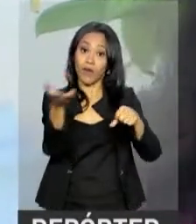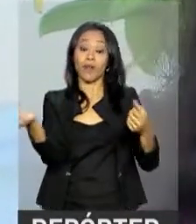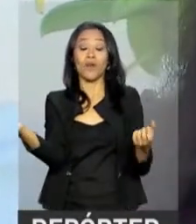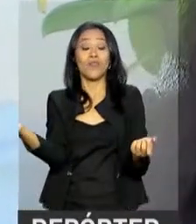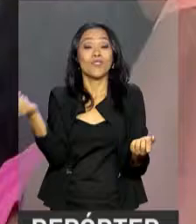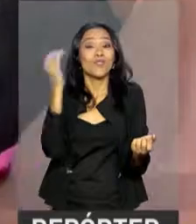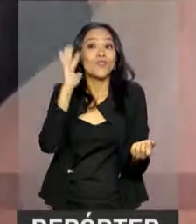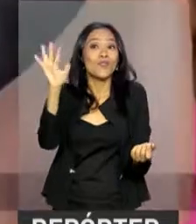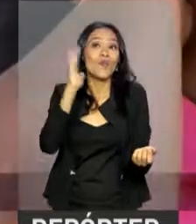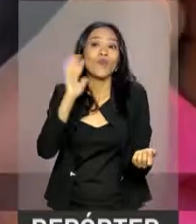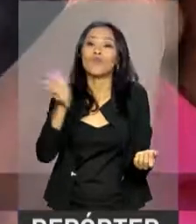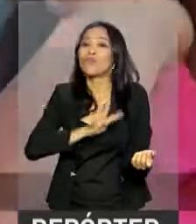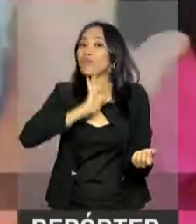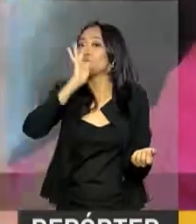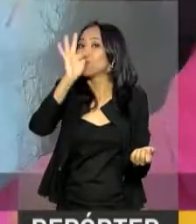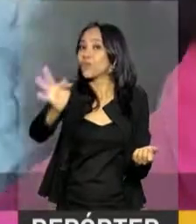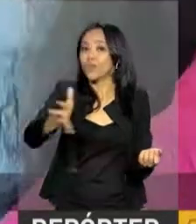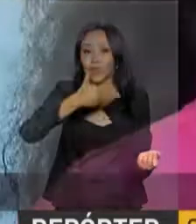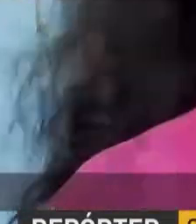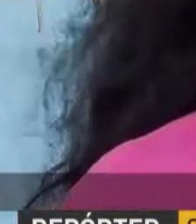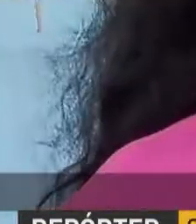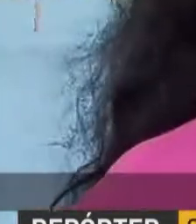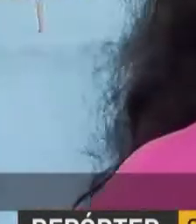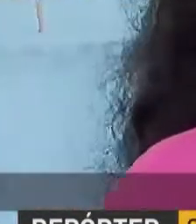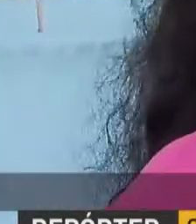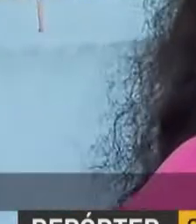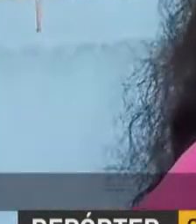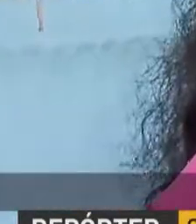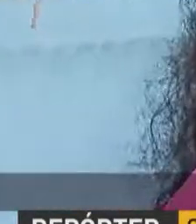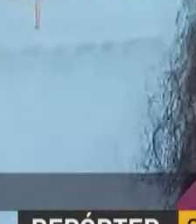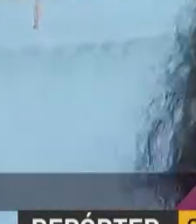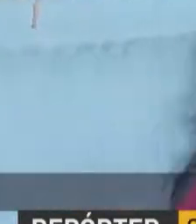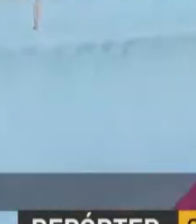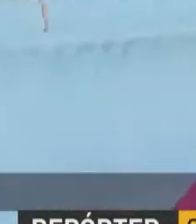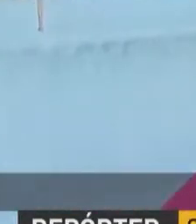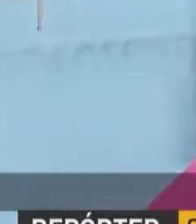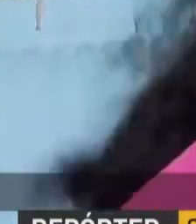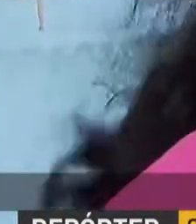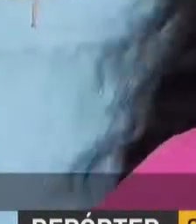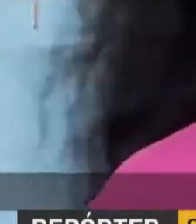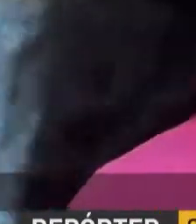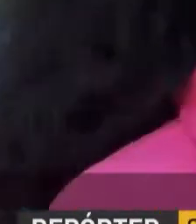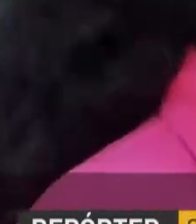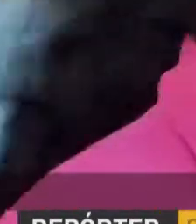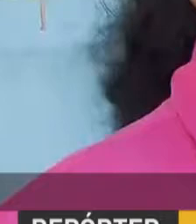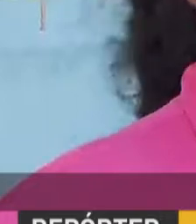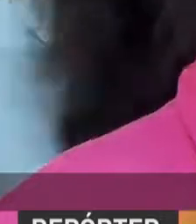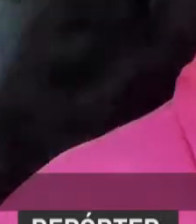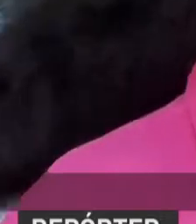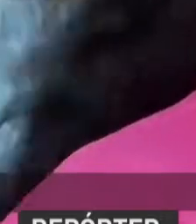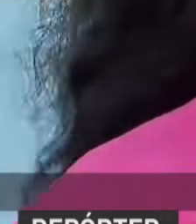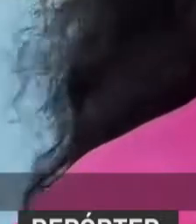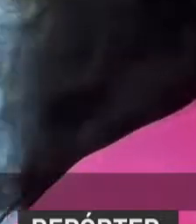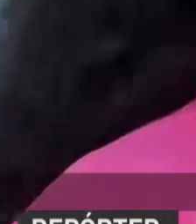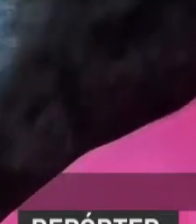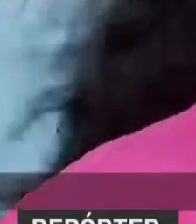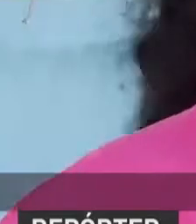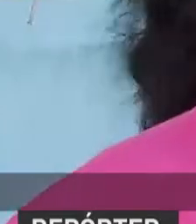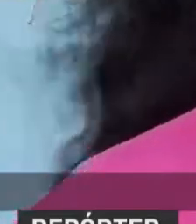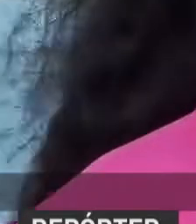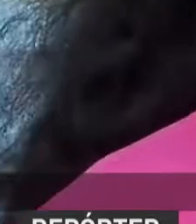futuro melhor para nossos argumentos temos de jogar o i ea circular gratuito e se em grelha